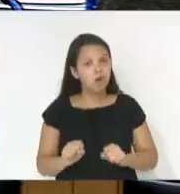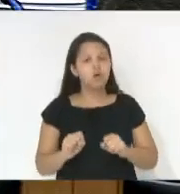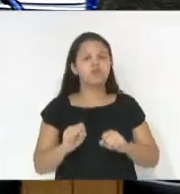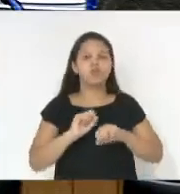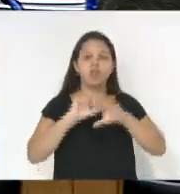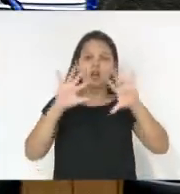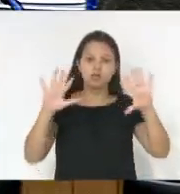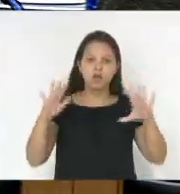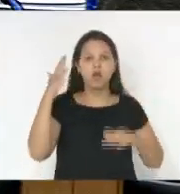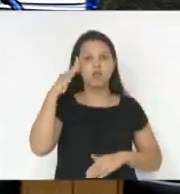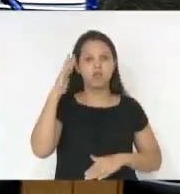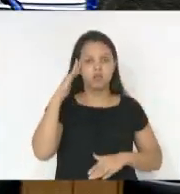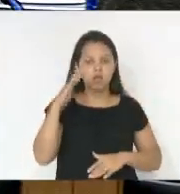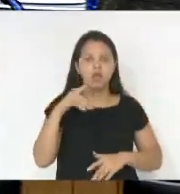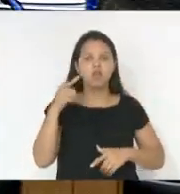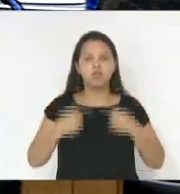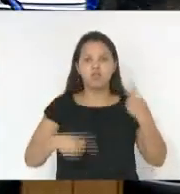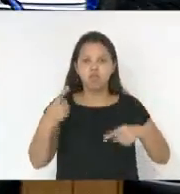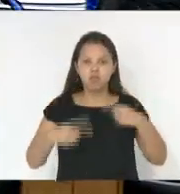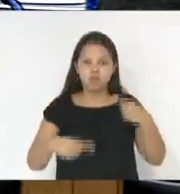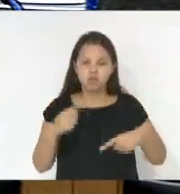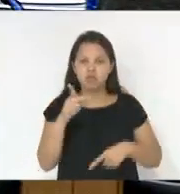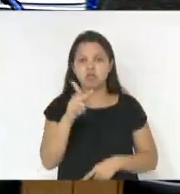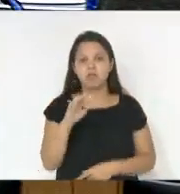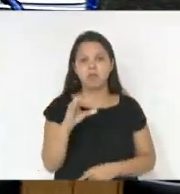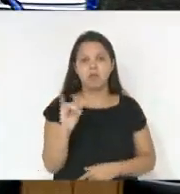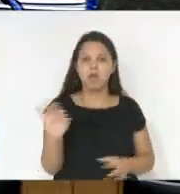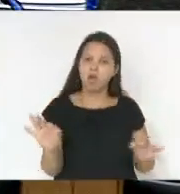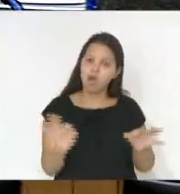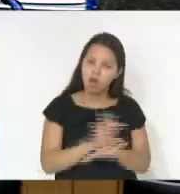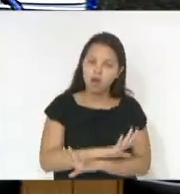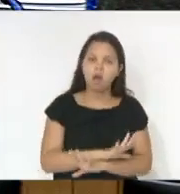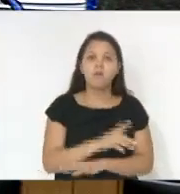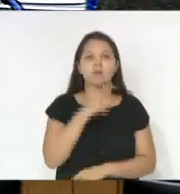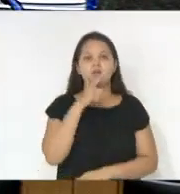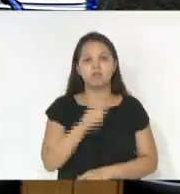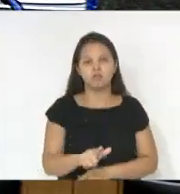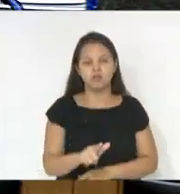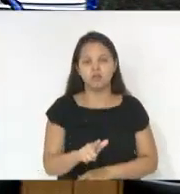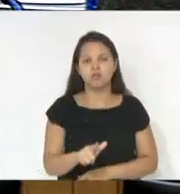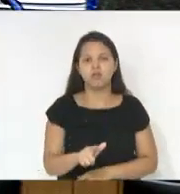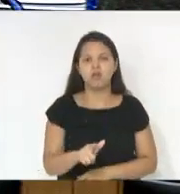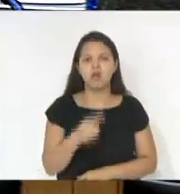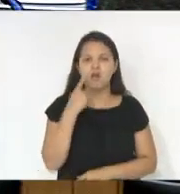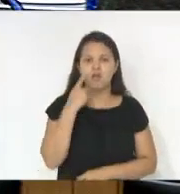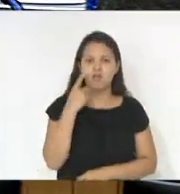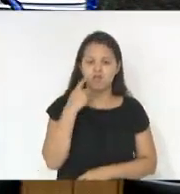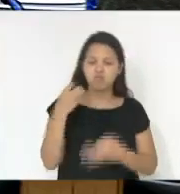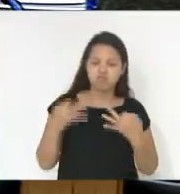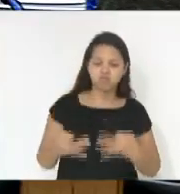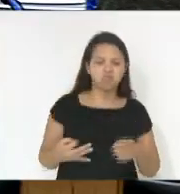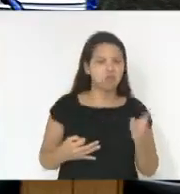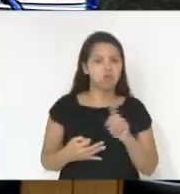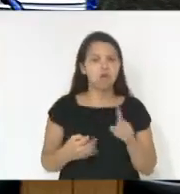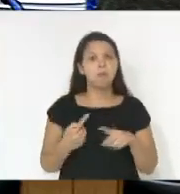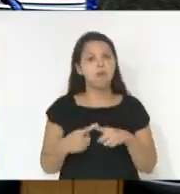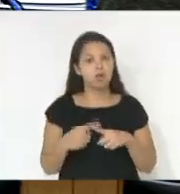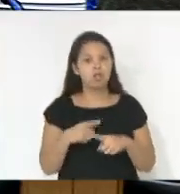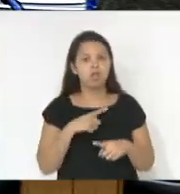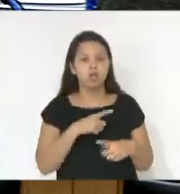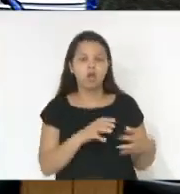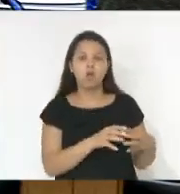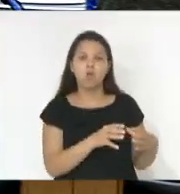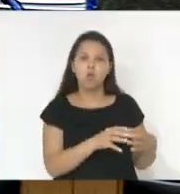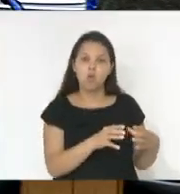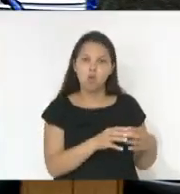discussão de CPI, que, no meu ver, também não acho cabível, já que nós temos aí órgãos de controle que vêm acompanhando essa pauta com